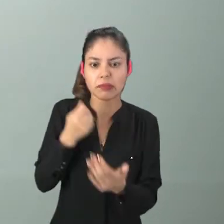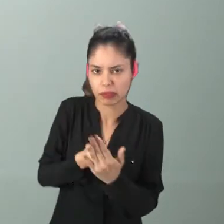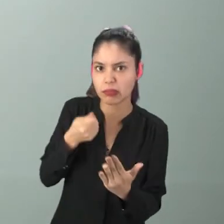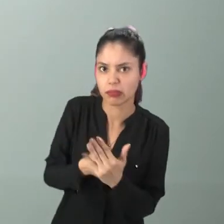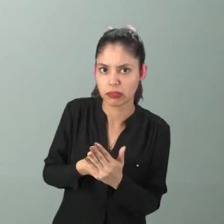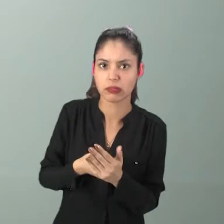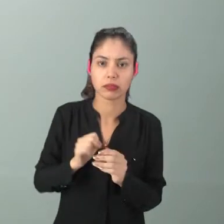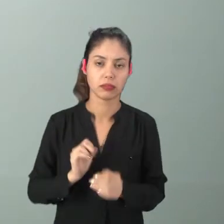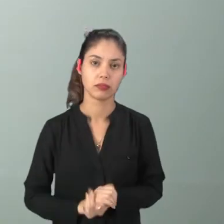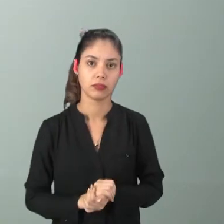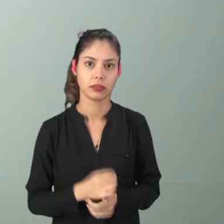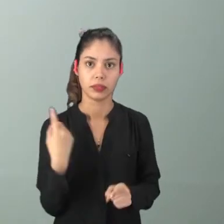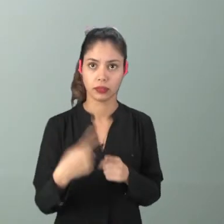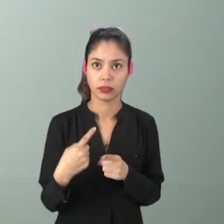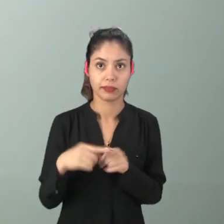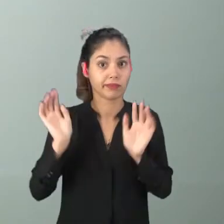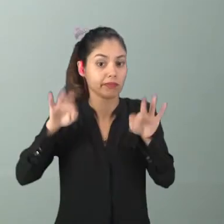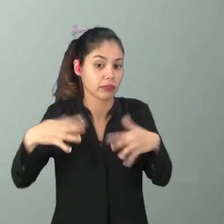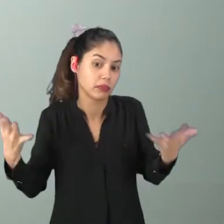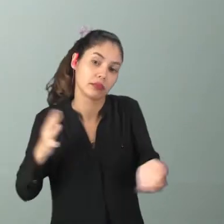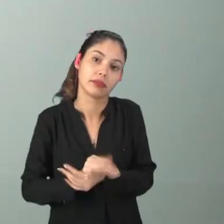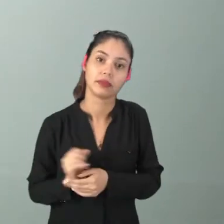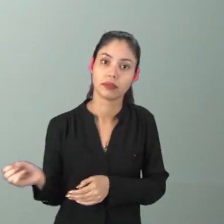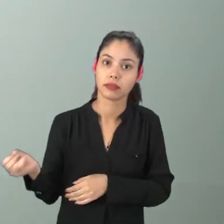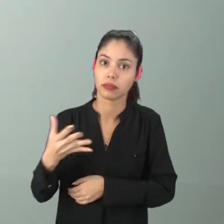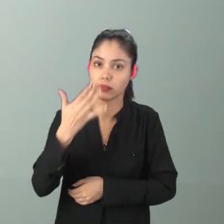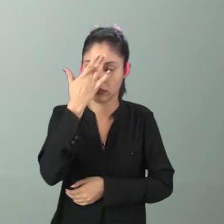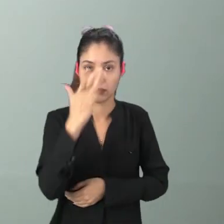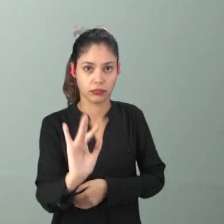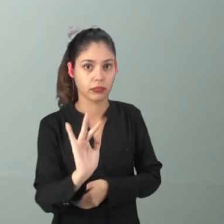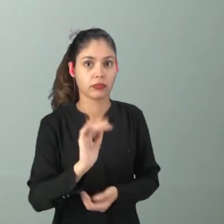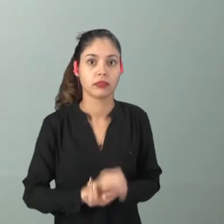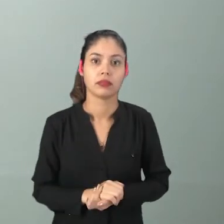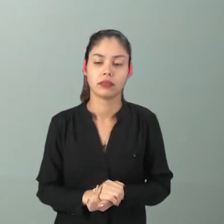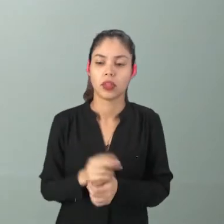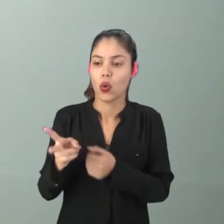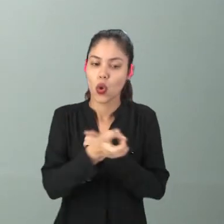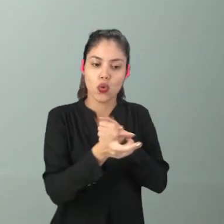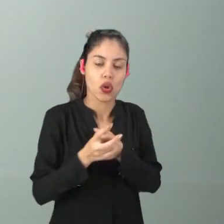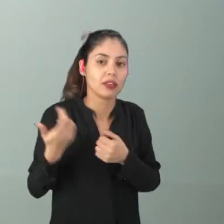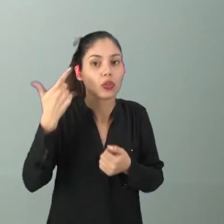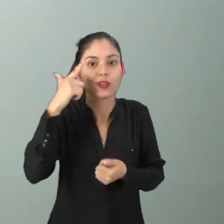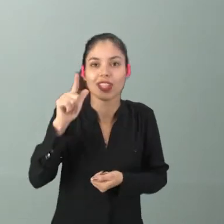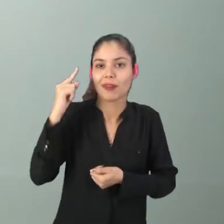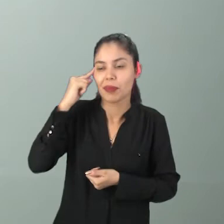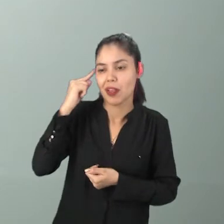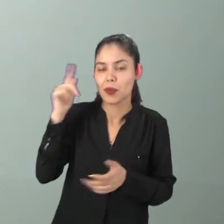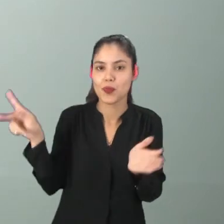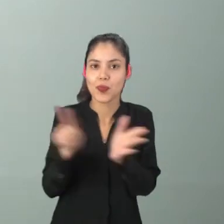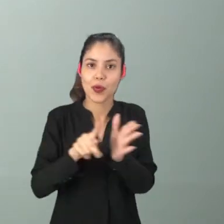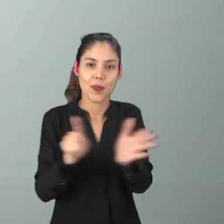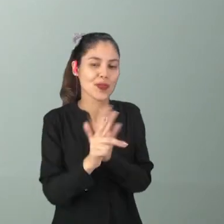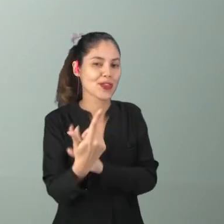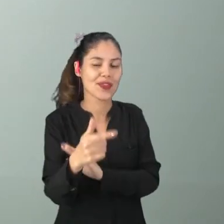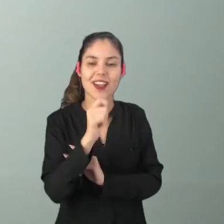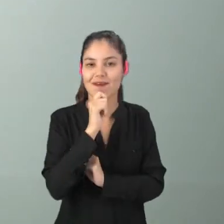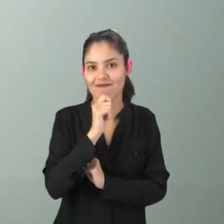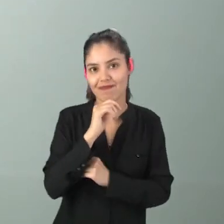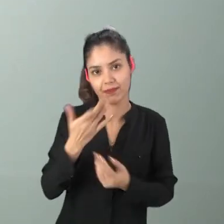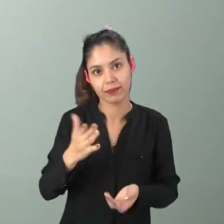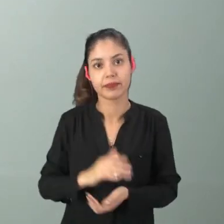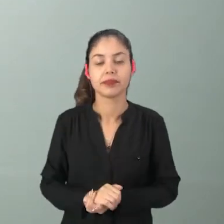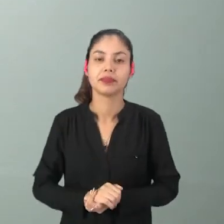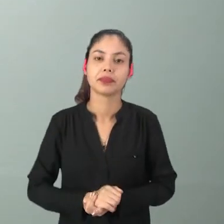agressivas. Porque, enfim, eles estão em formação, não sabem ter filtro, não sabem ter pensamento crítico ainda.